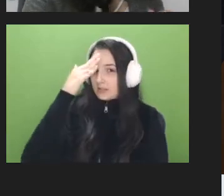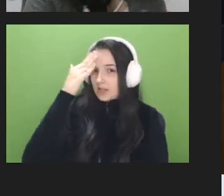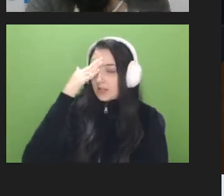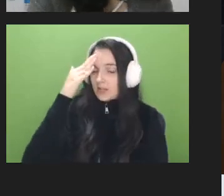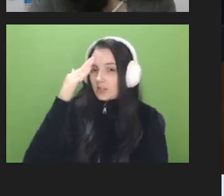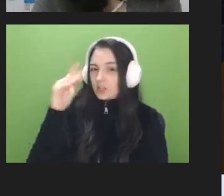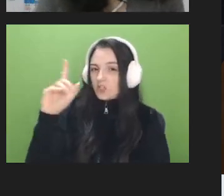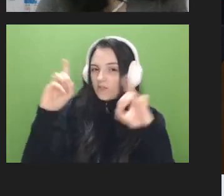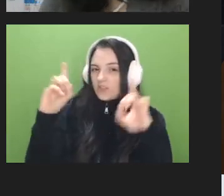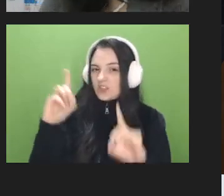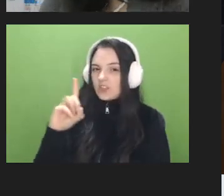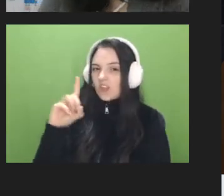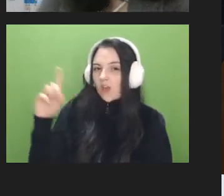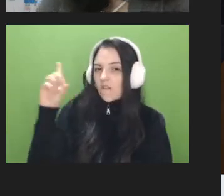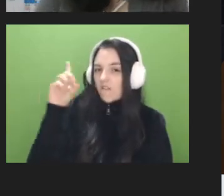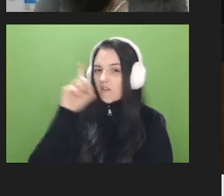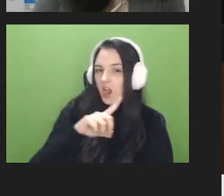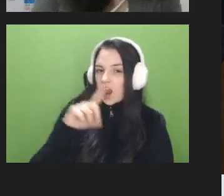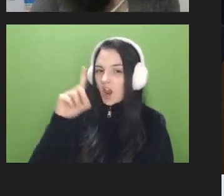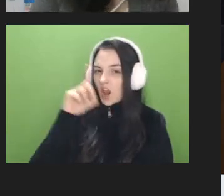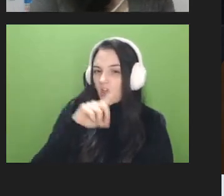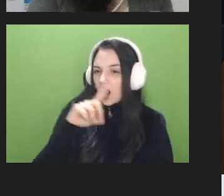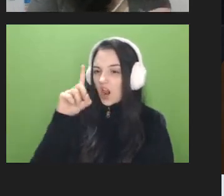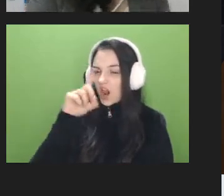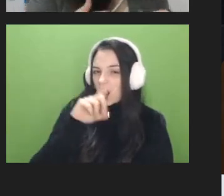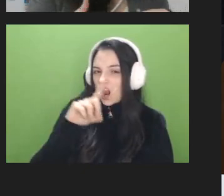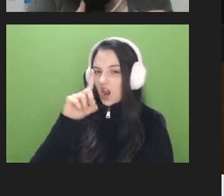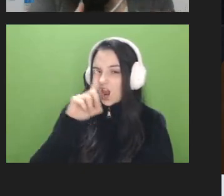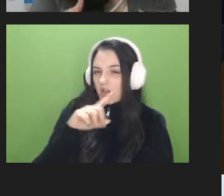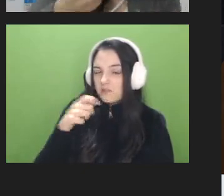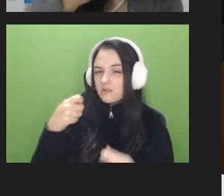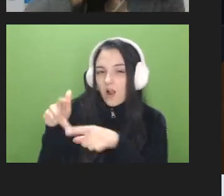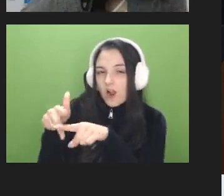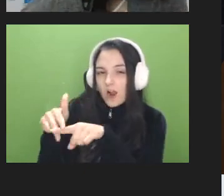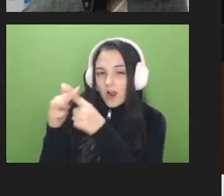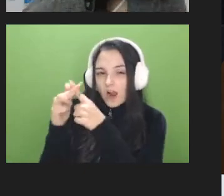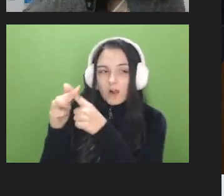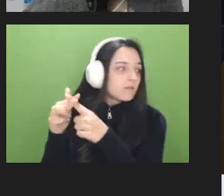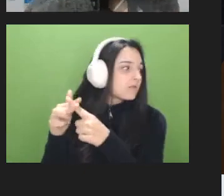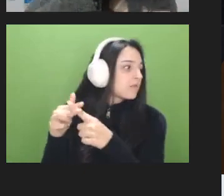uma falha, né? Essas autoras vão propor